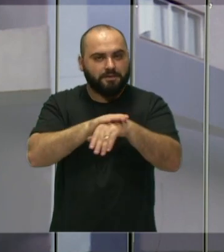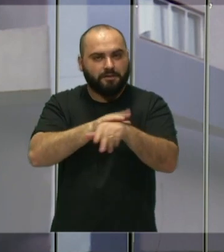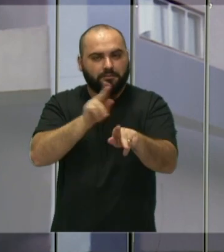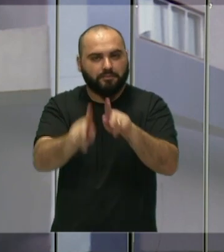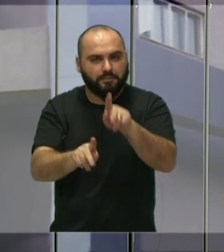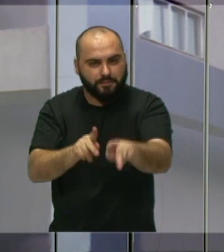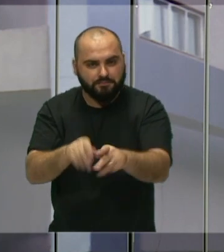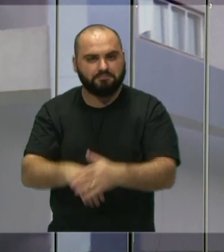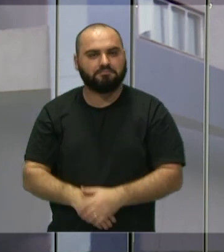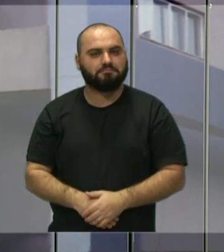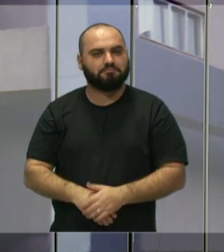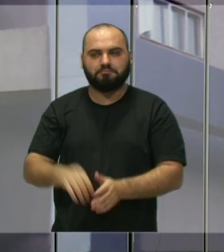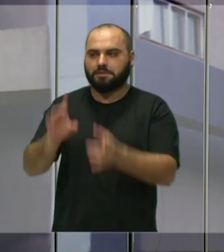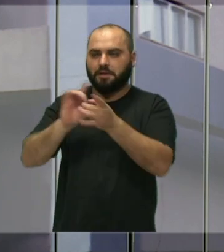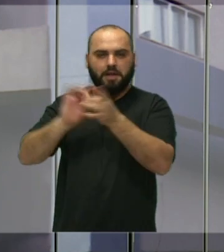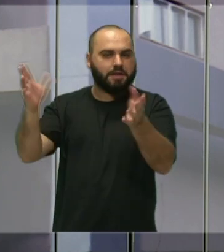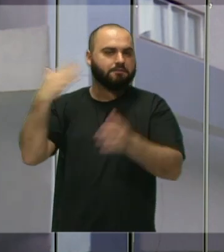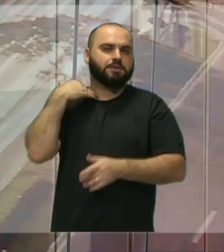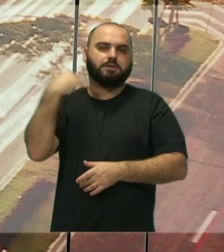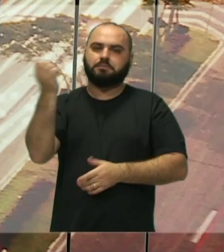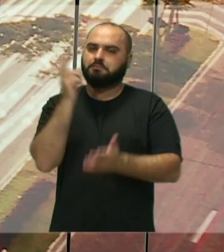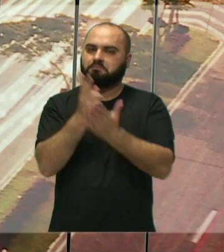público e estamos à disposição sempre.